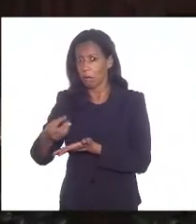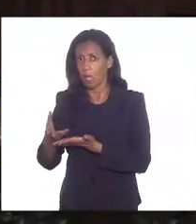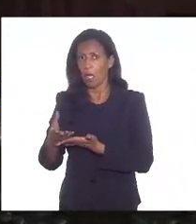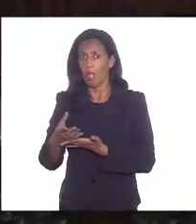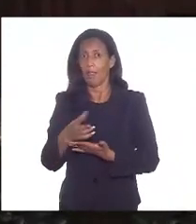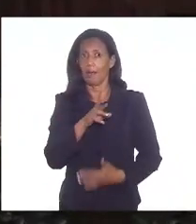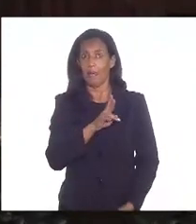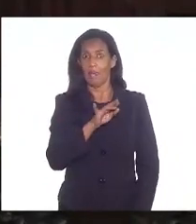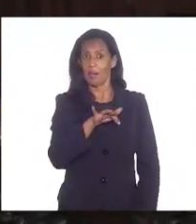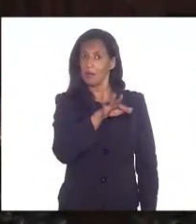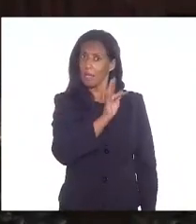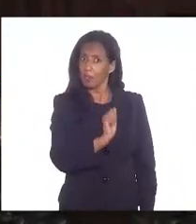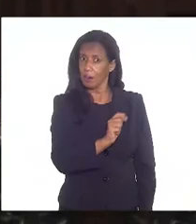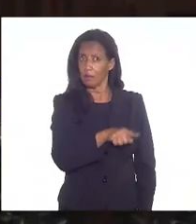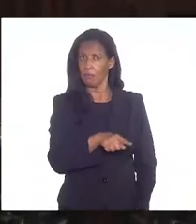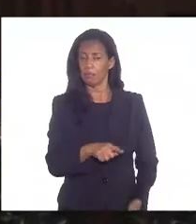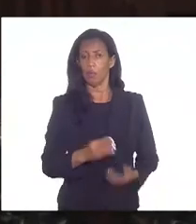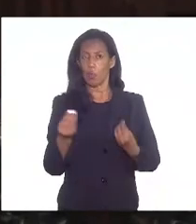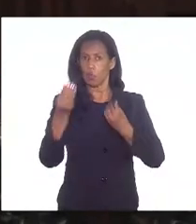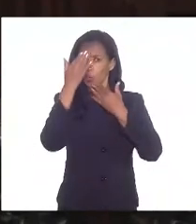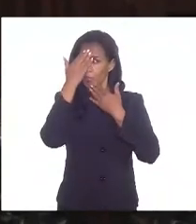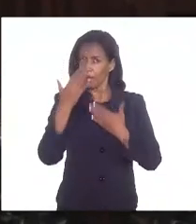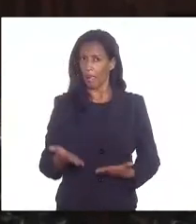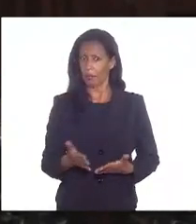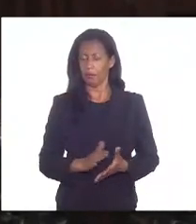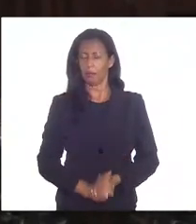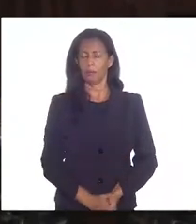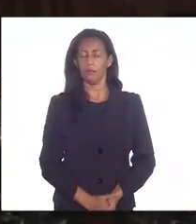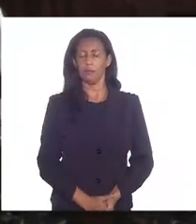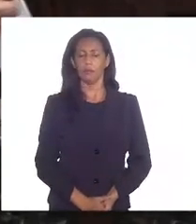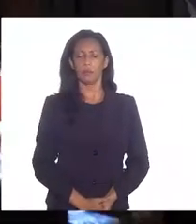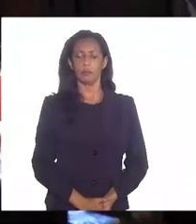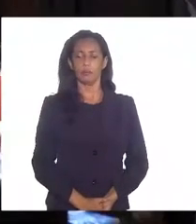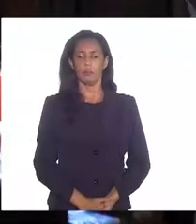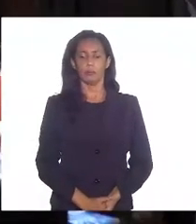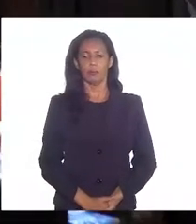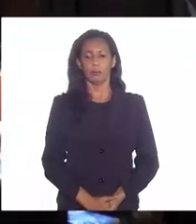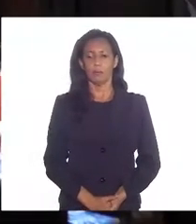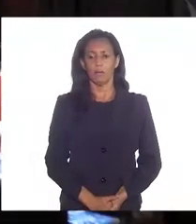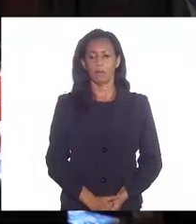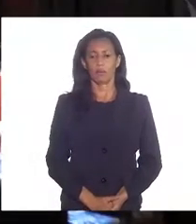Muito obrigado, senhor presidente. Obrigado, deputado Luiz Paulo,